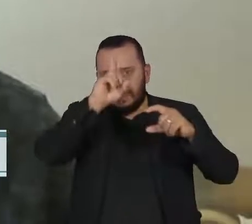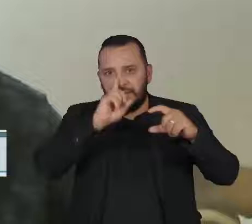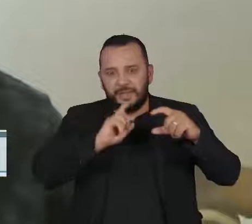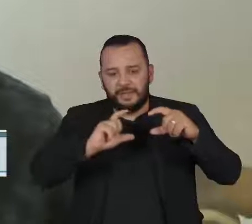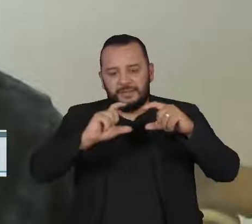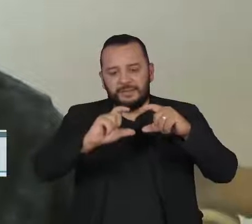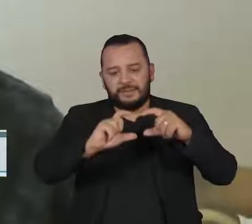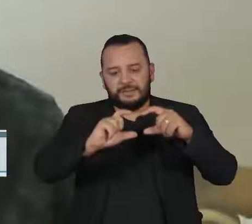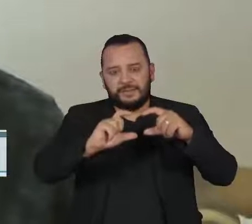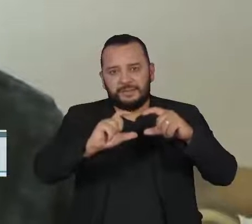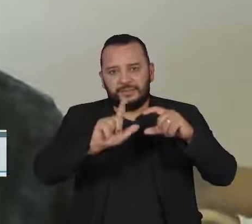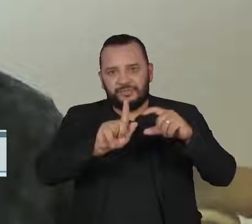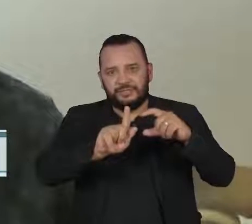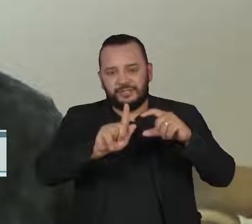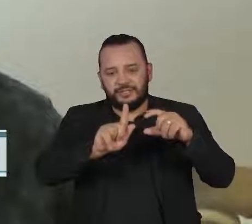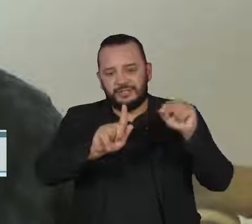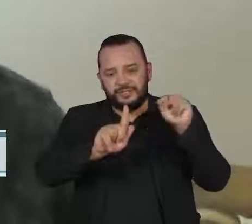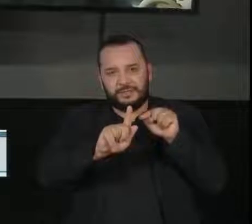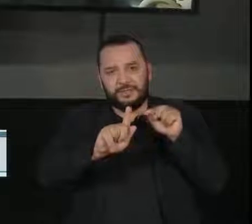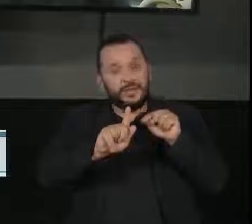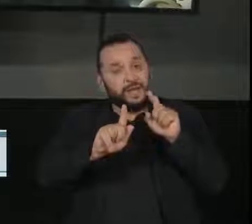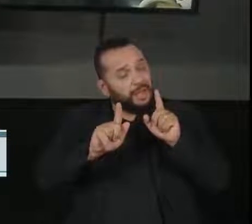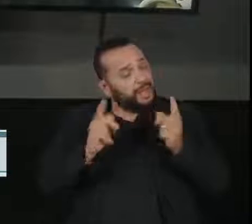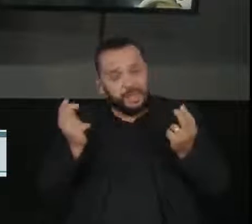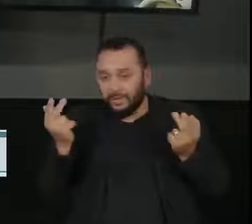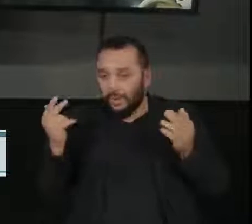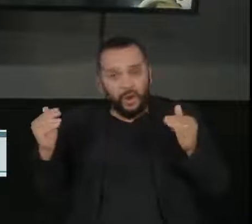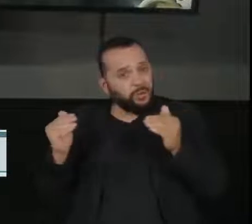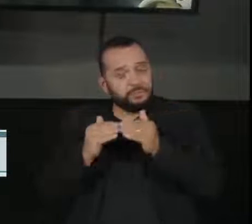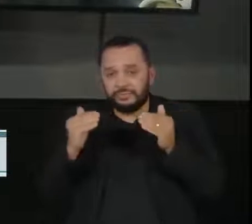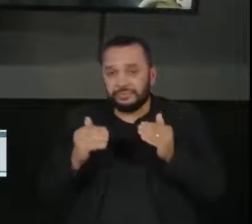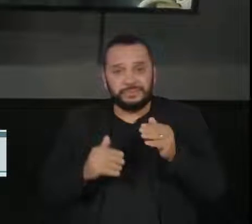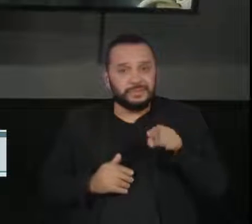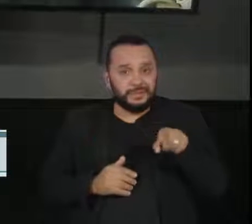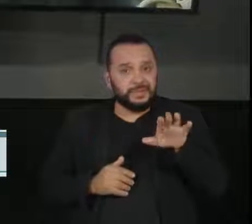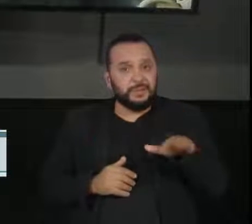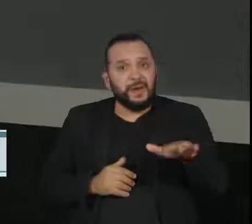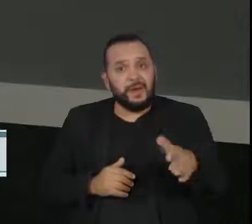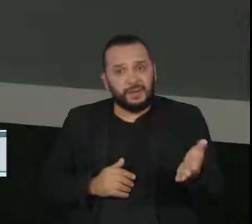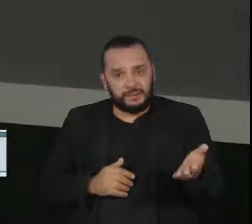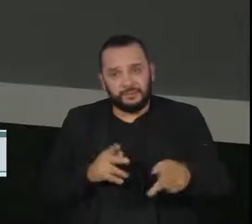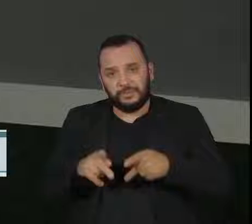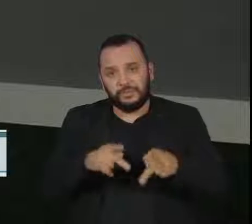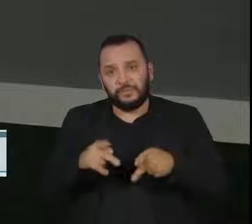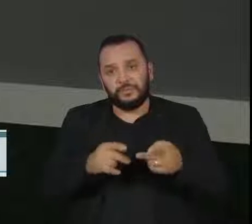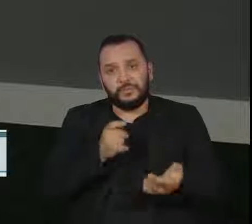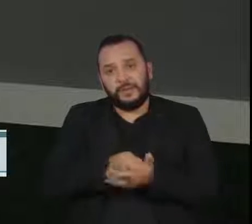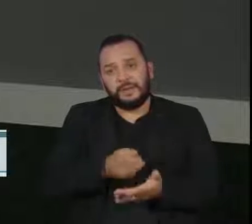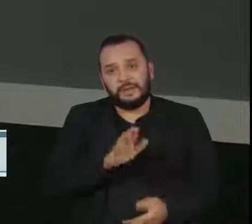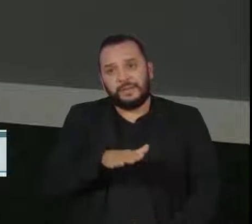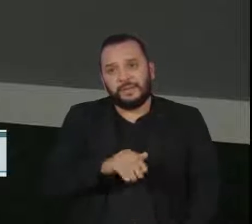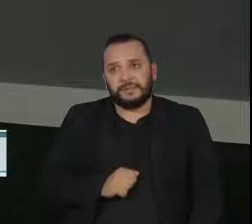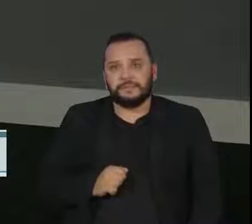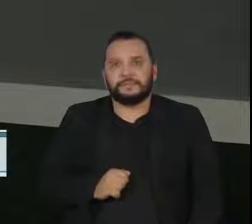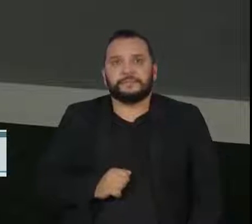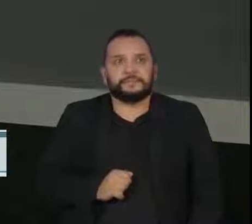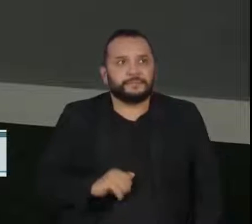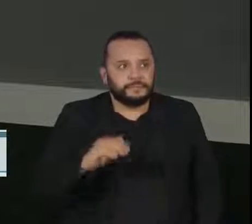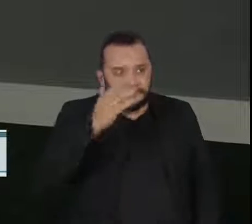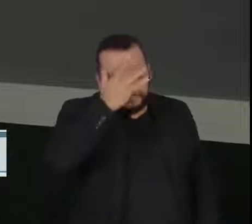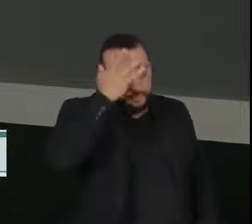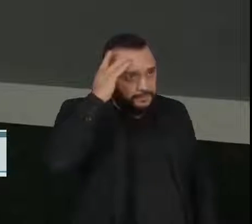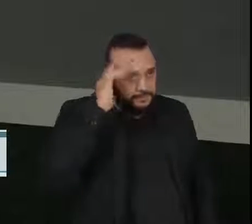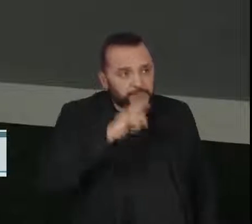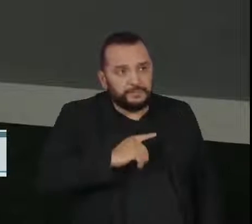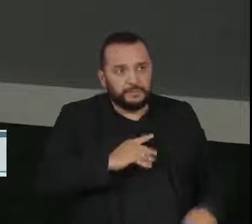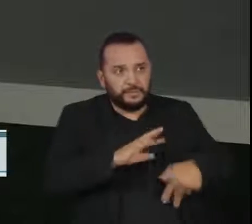isso pode representar vantagem para um acesso mais fácil da população. Em relação a isso, será que o paciente também deve ter